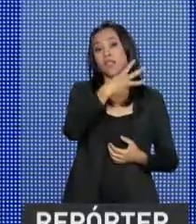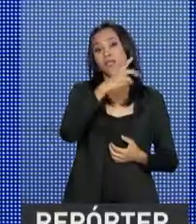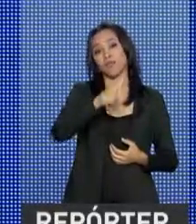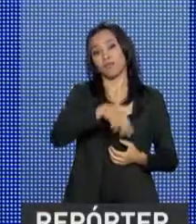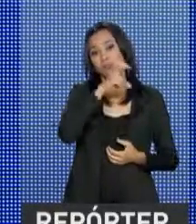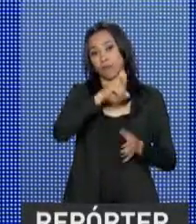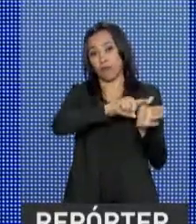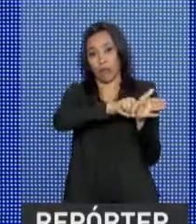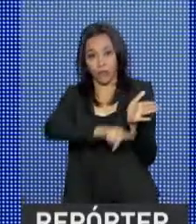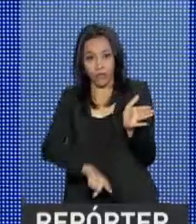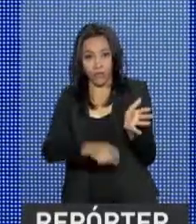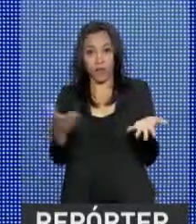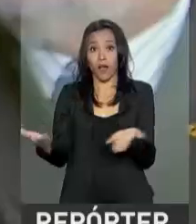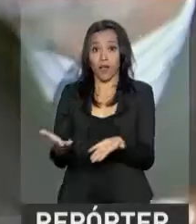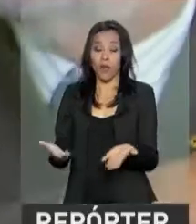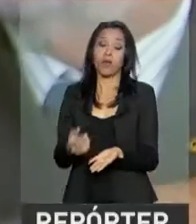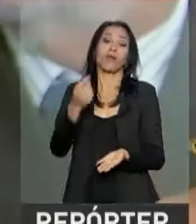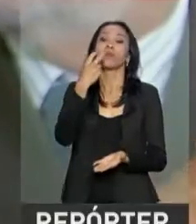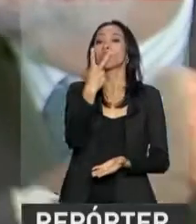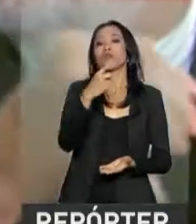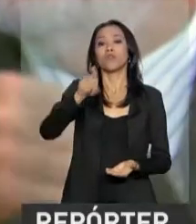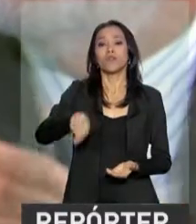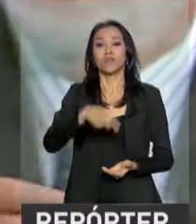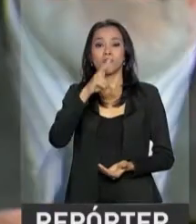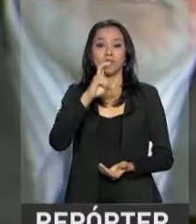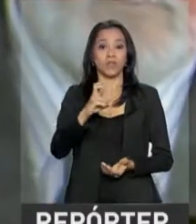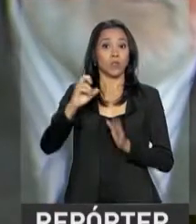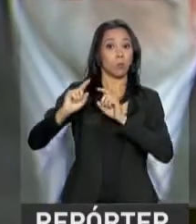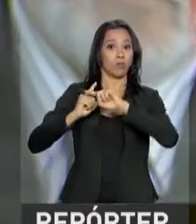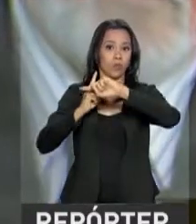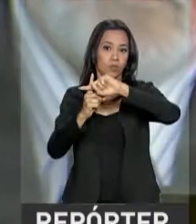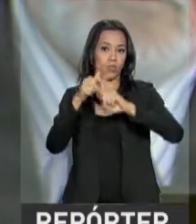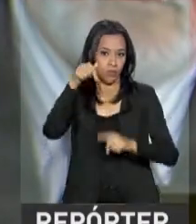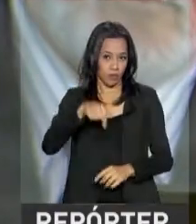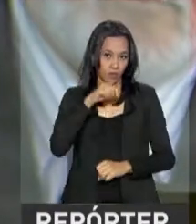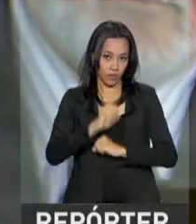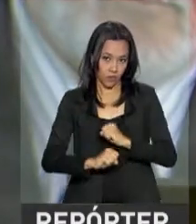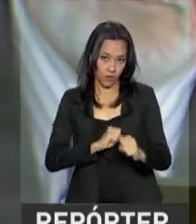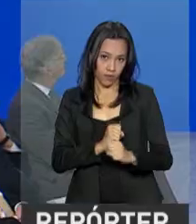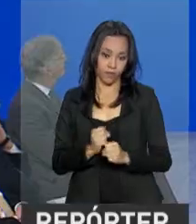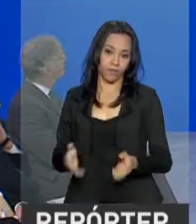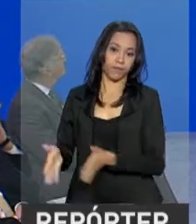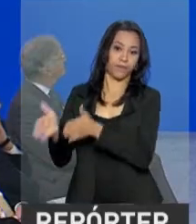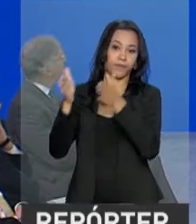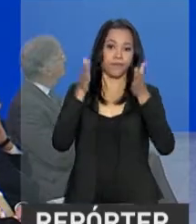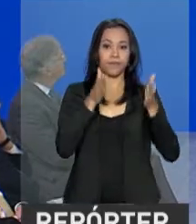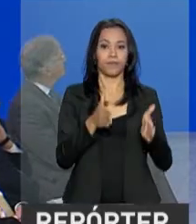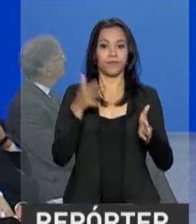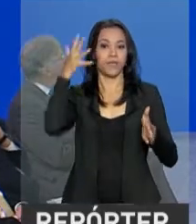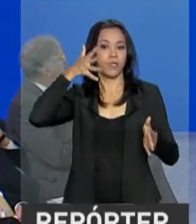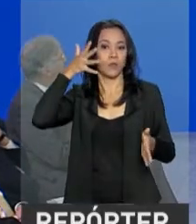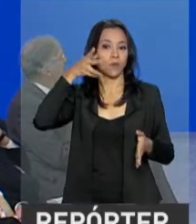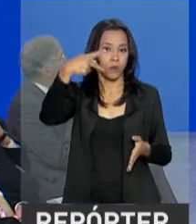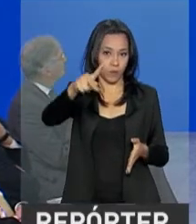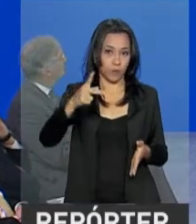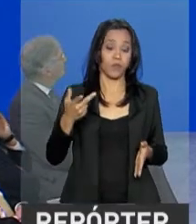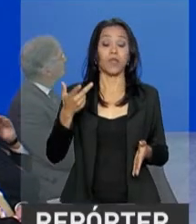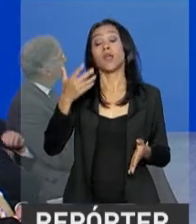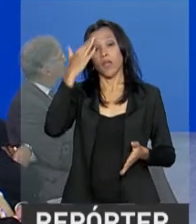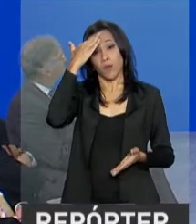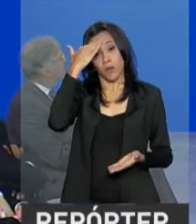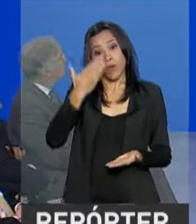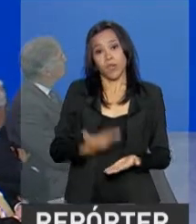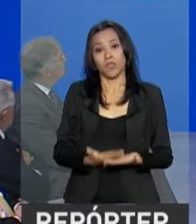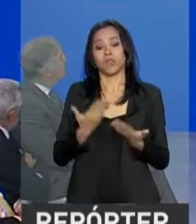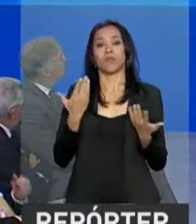para dois e meio por cento positivo neste ano sem dúvida eu creio que todos